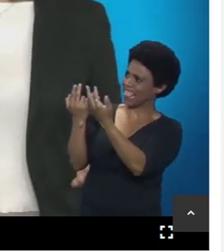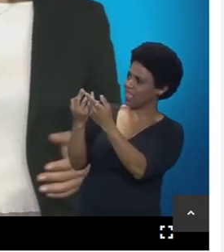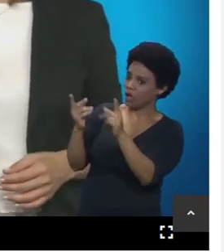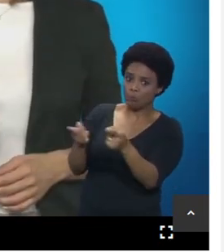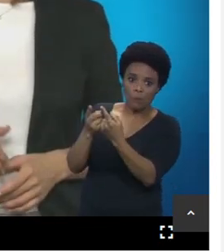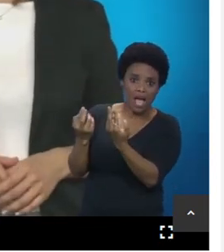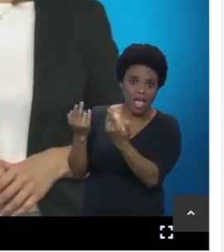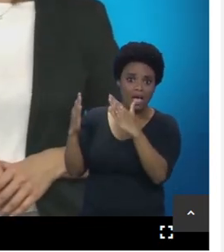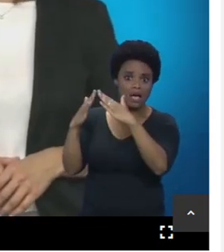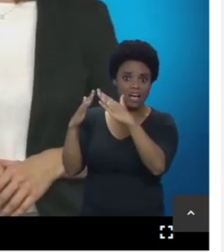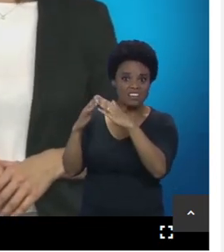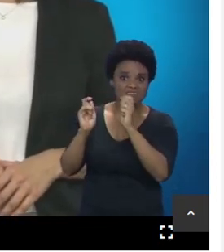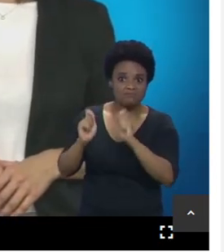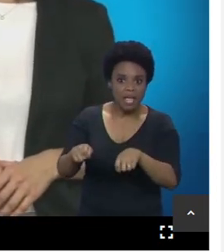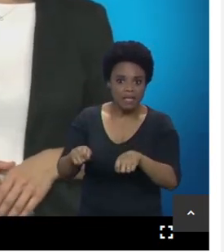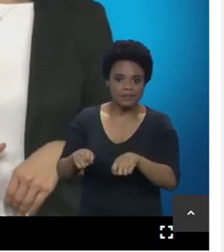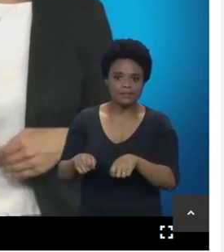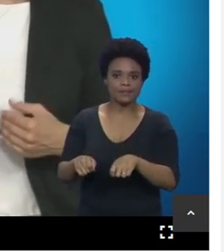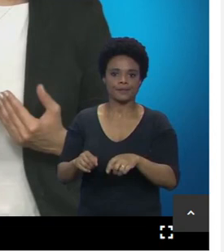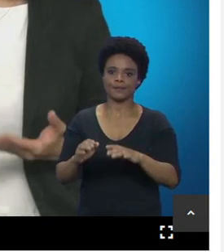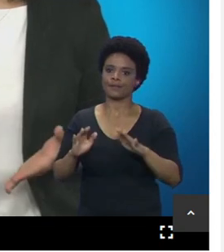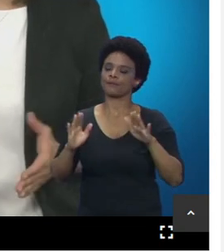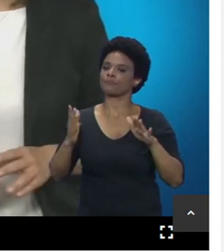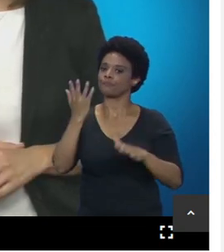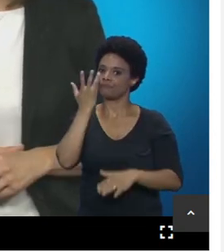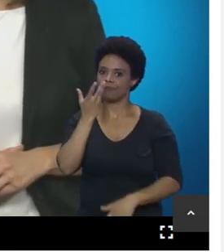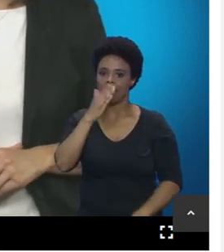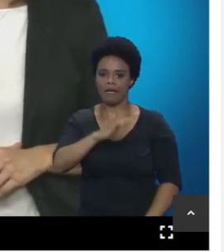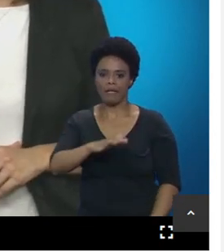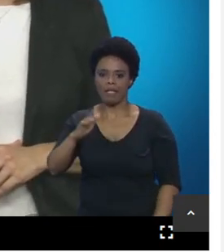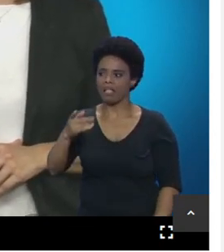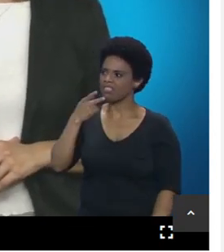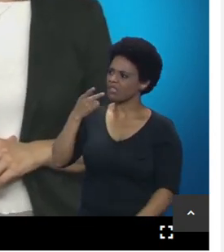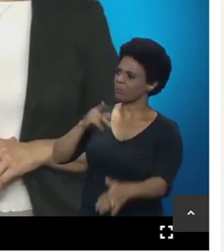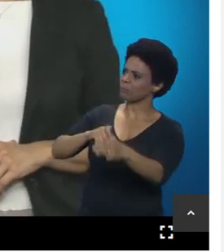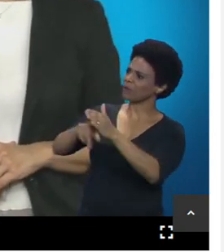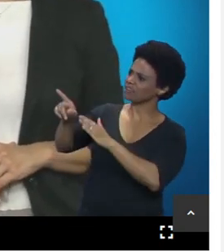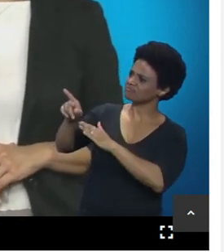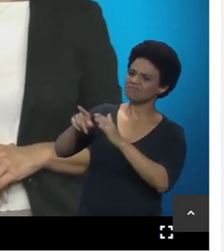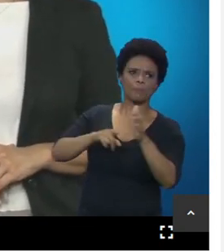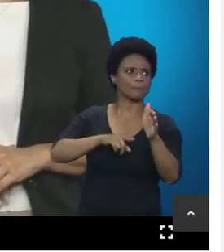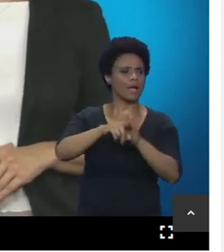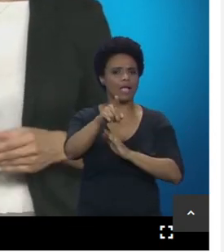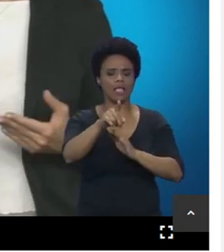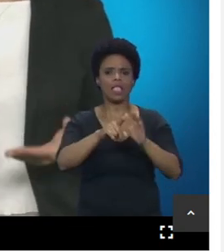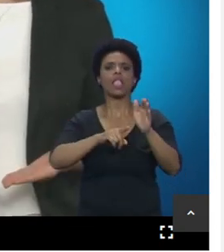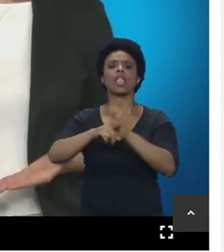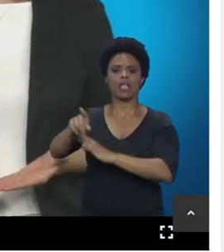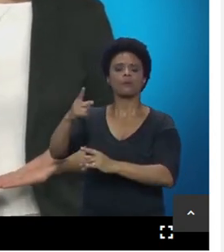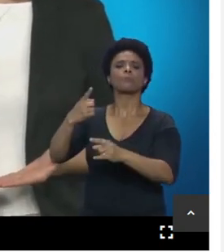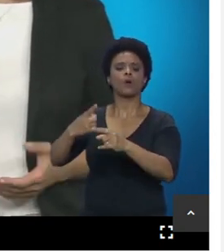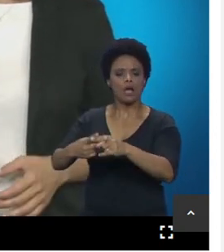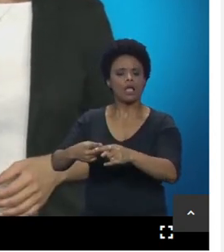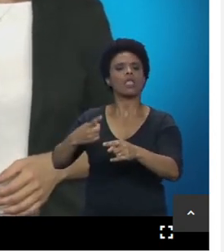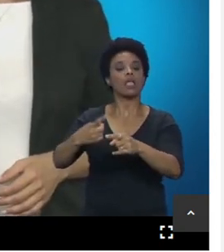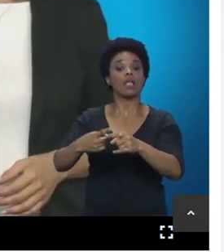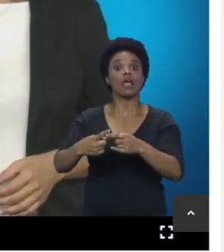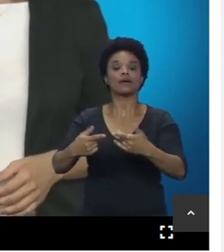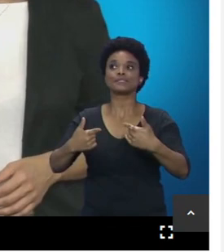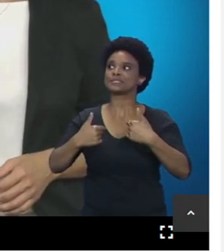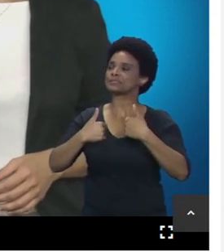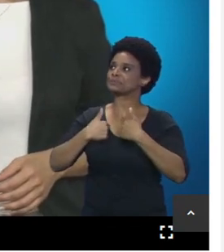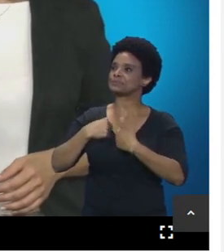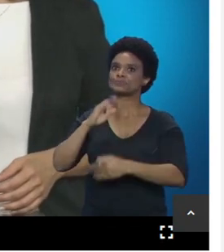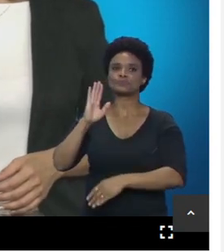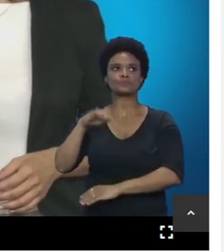Mas você sabe como é criança, né? Ele me cobriu de porquês. Depois da nossa conversa, eu mesma me peguei relembrando